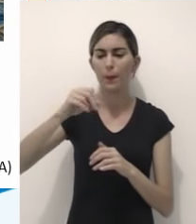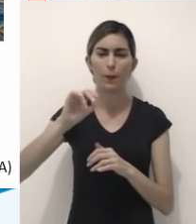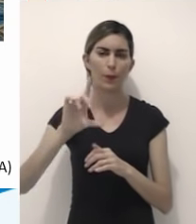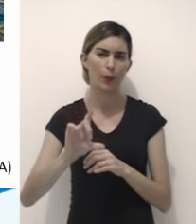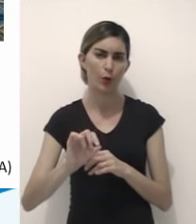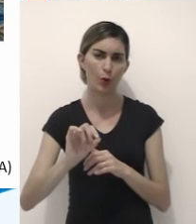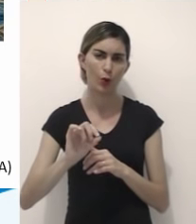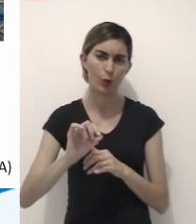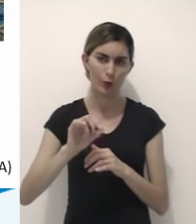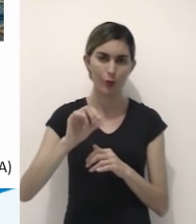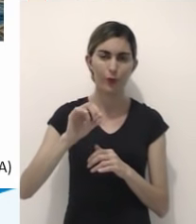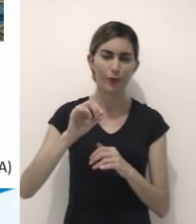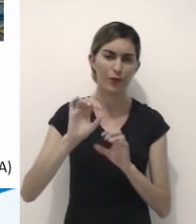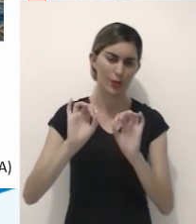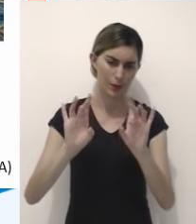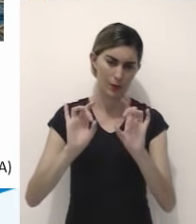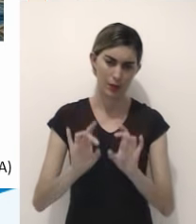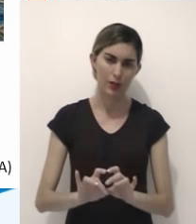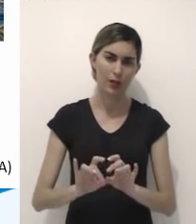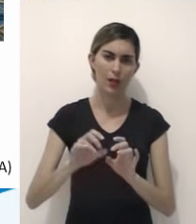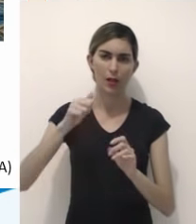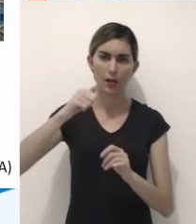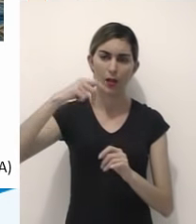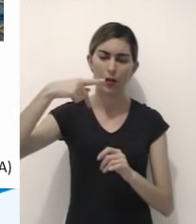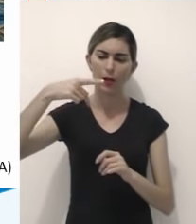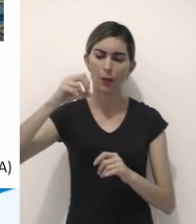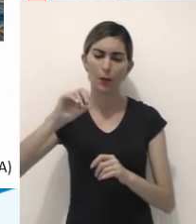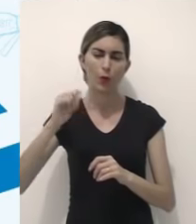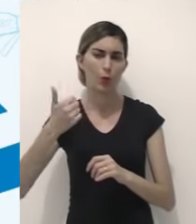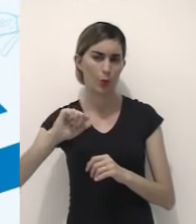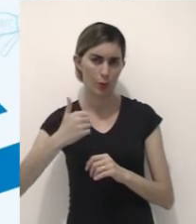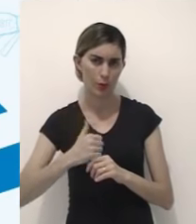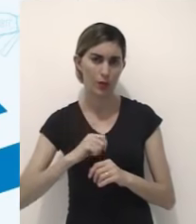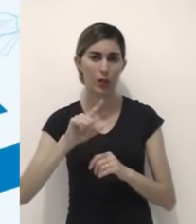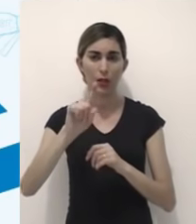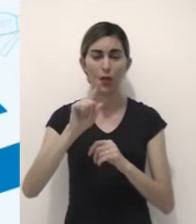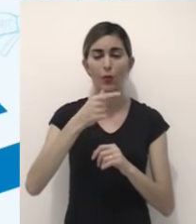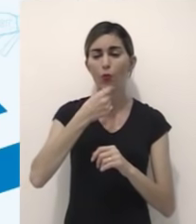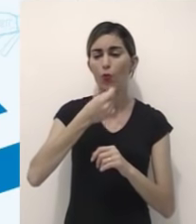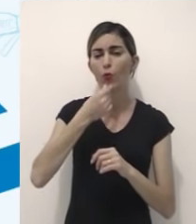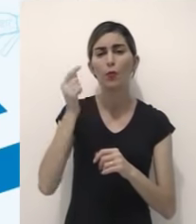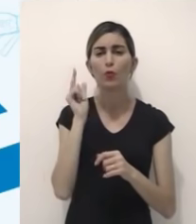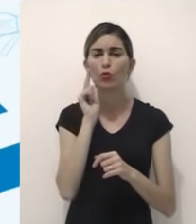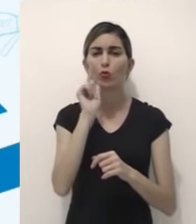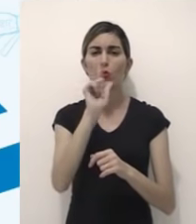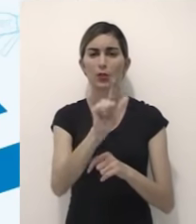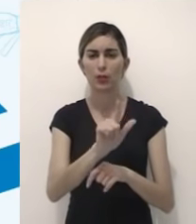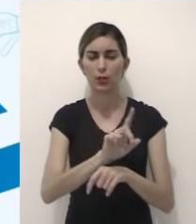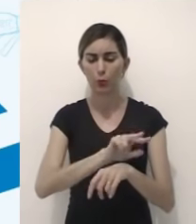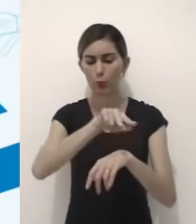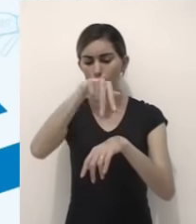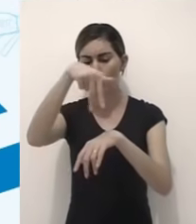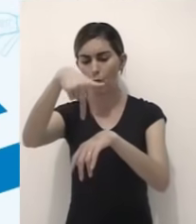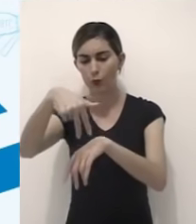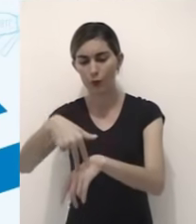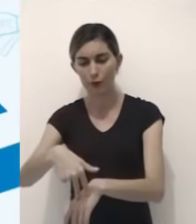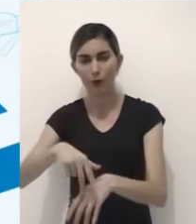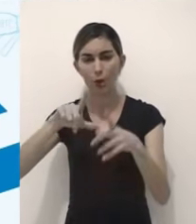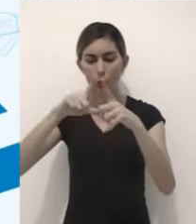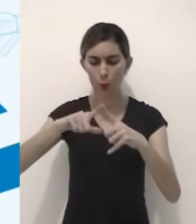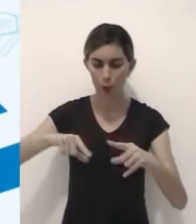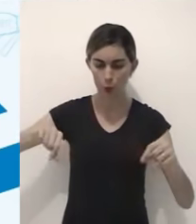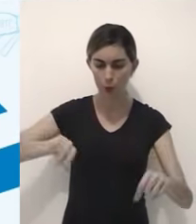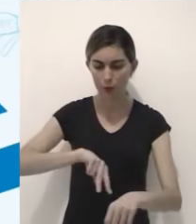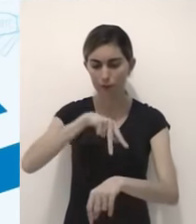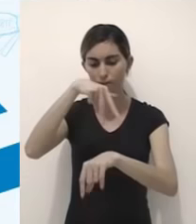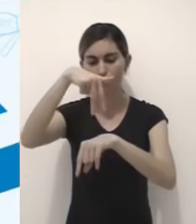da Apolo, né? E especialmente a missão da Apolo 11, que foi a missão em que o homem conseguiu pisar pela